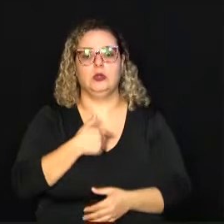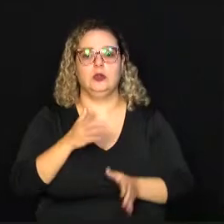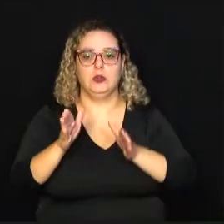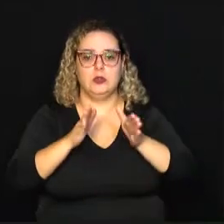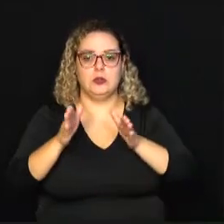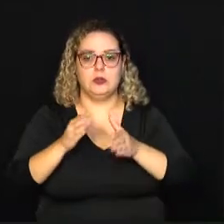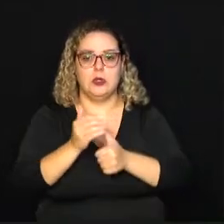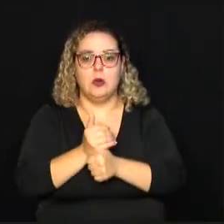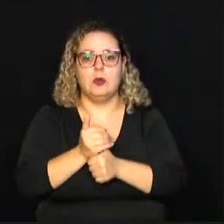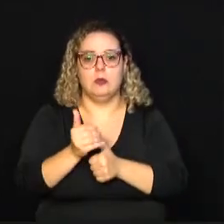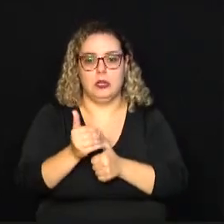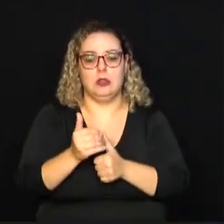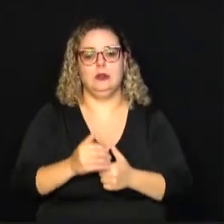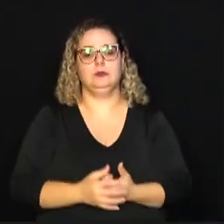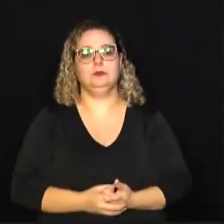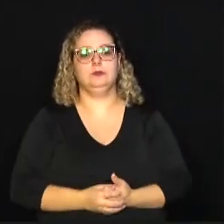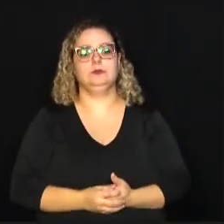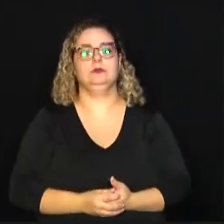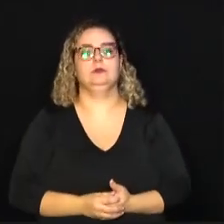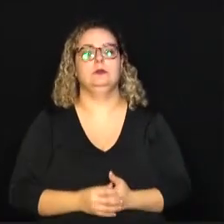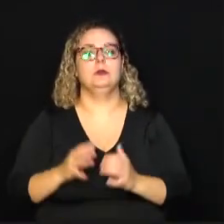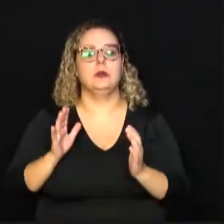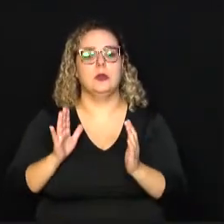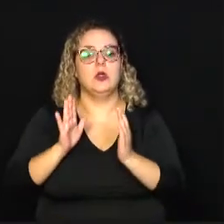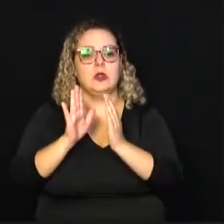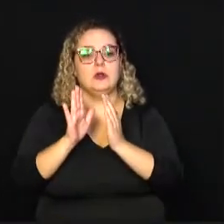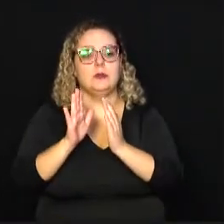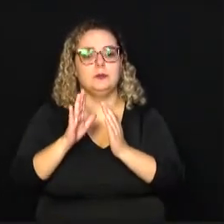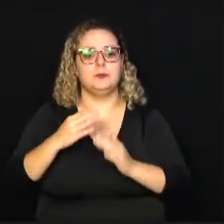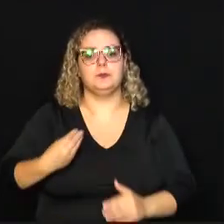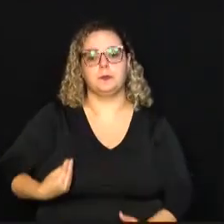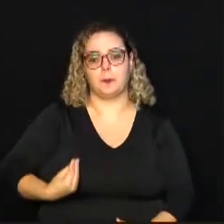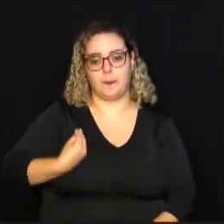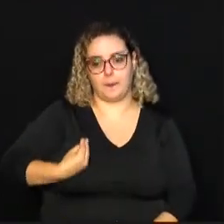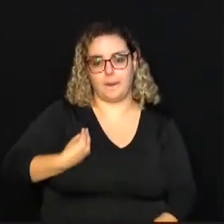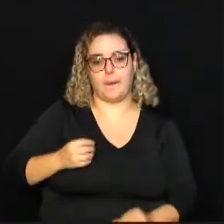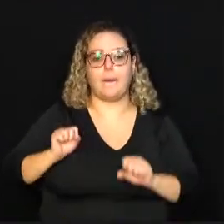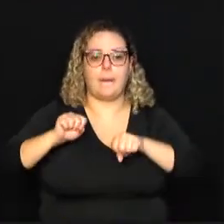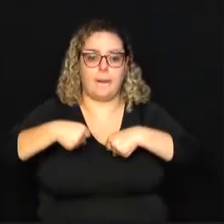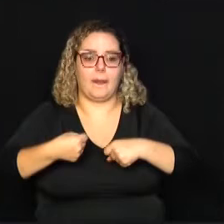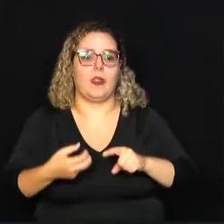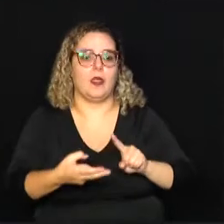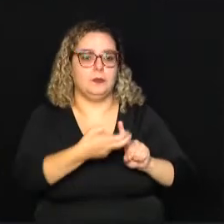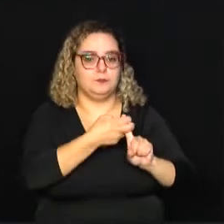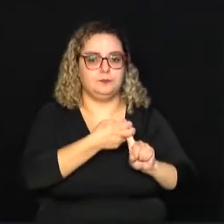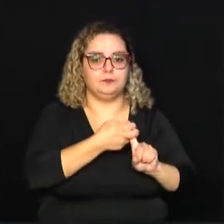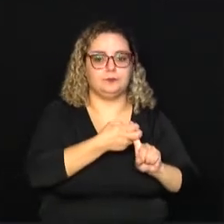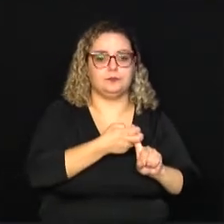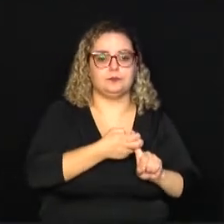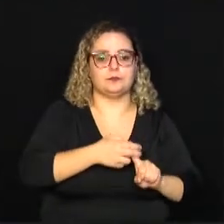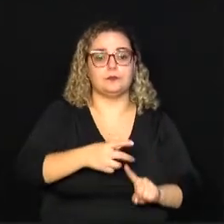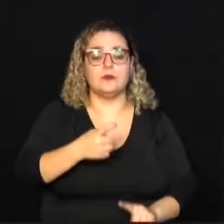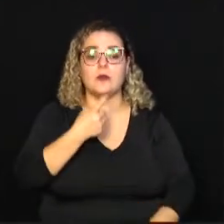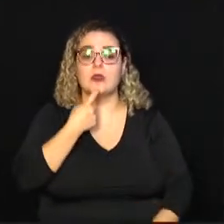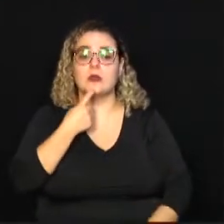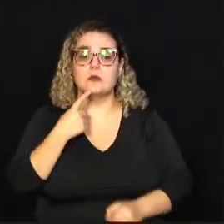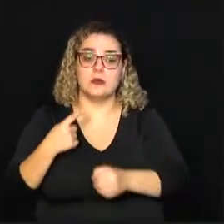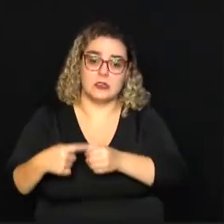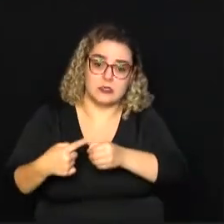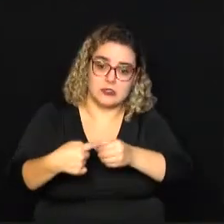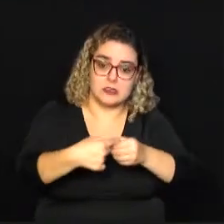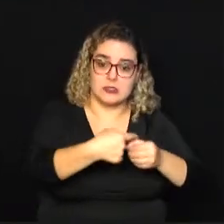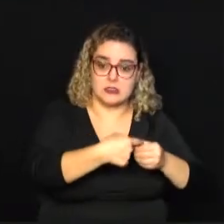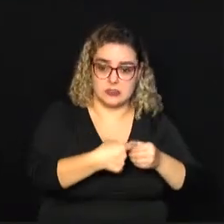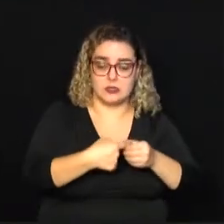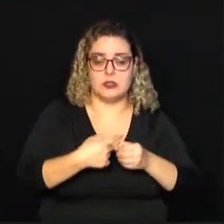também pela Frente pela Vida, em defesa do SUS, Campinas e região. E aí a gente vai trazer